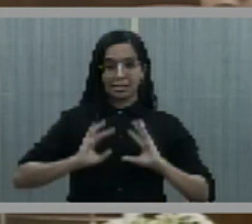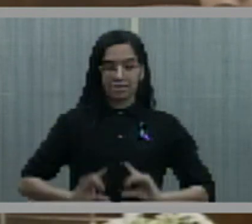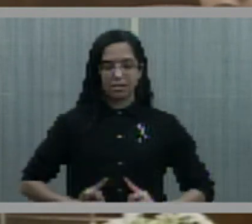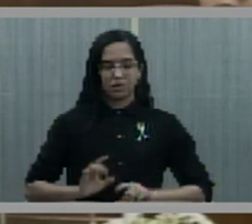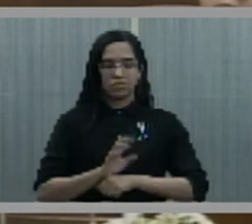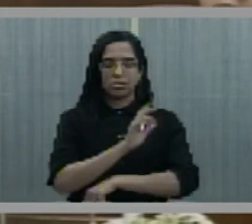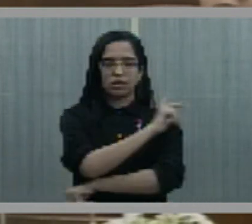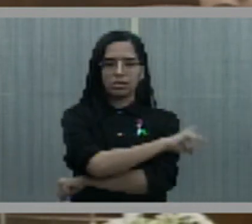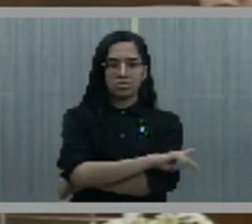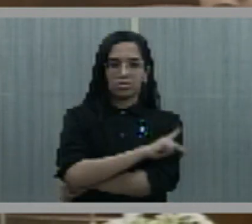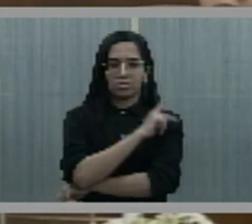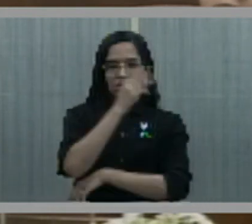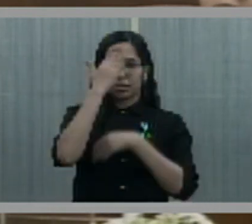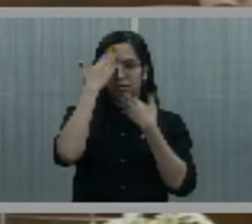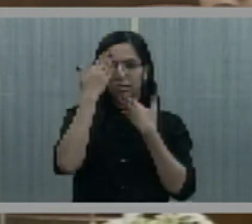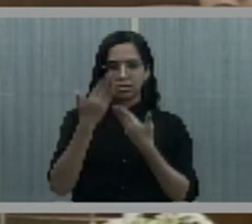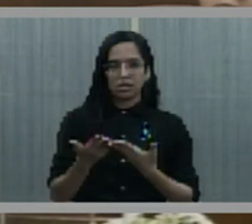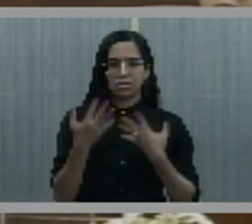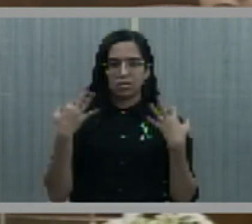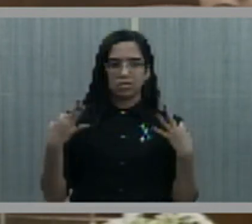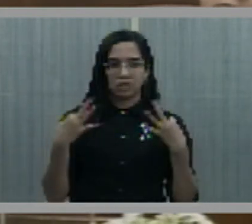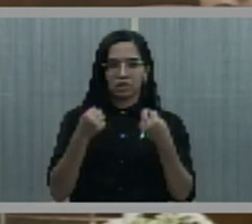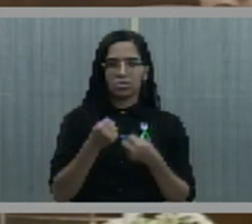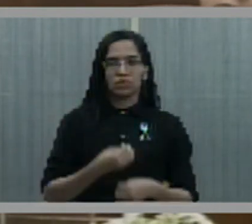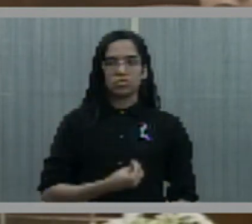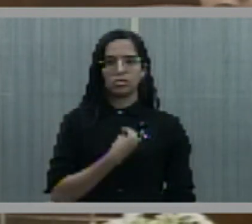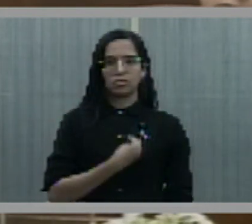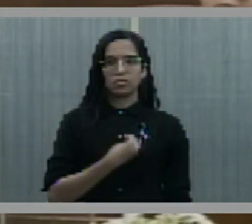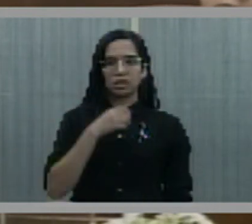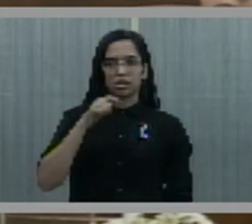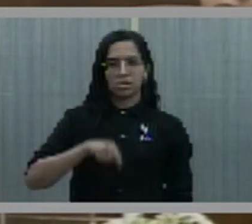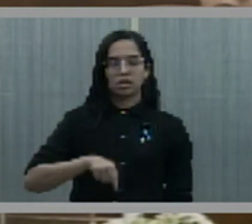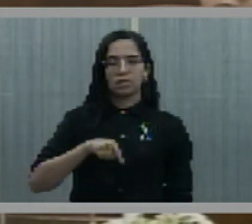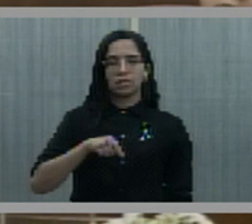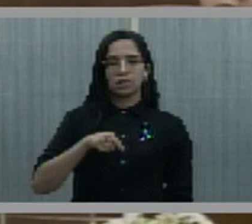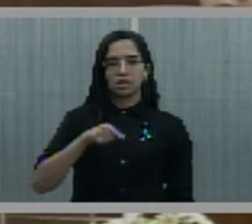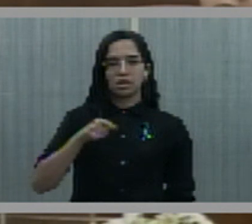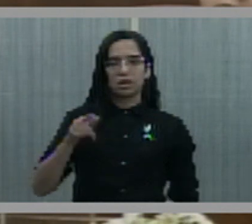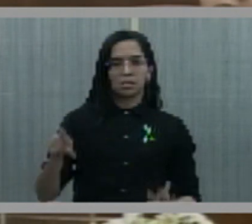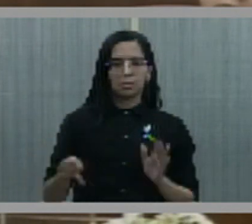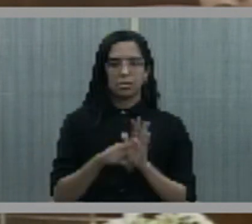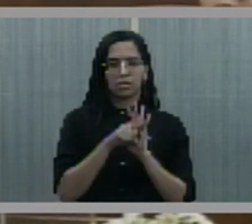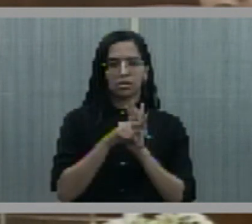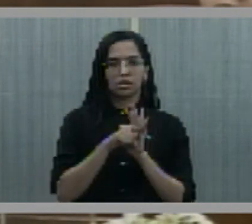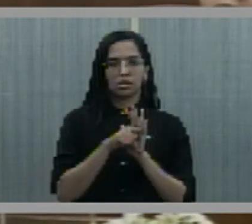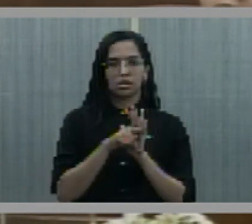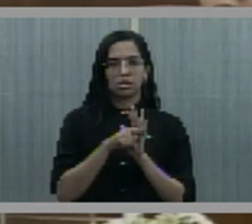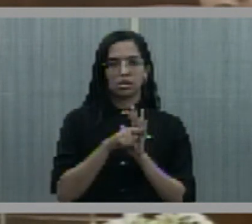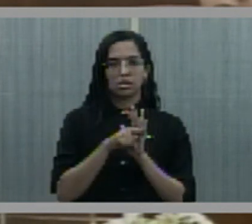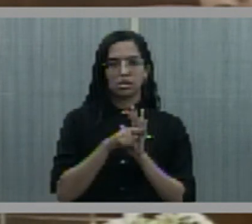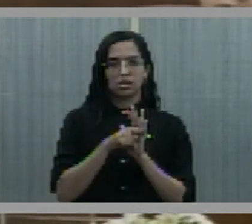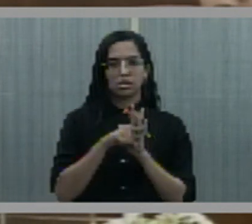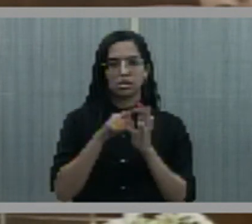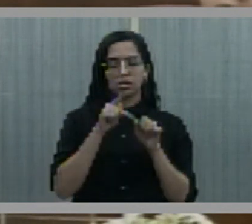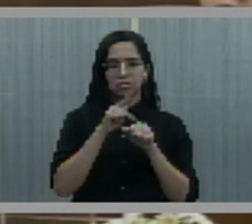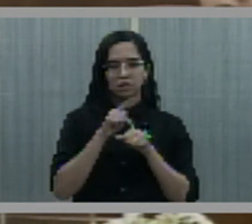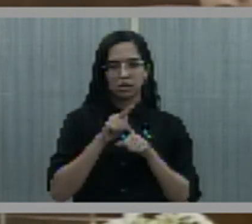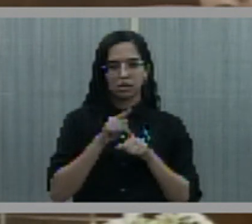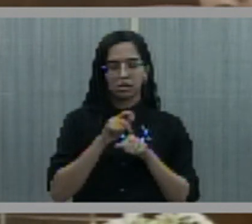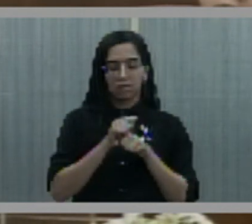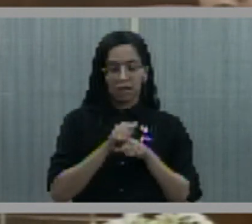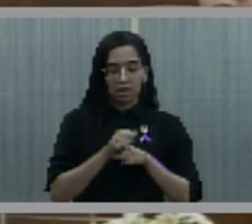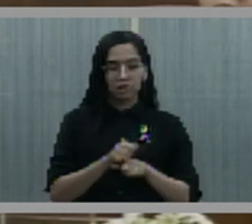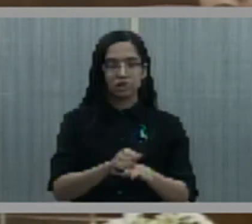Agradeço aos meus padres aqui presentes, que são parte integrante do Presbitério da Diocese de Bom Jesus e extensão do seu